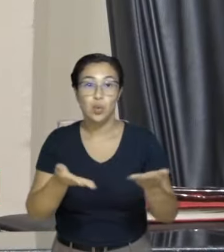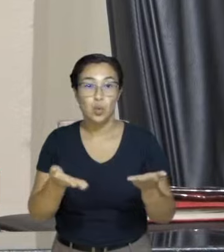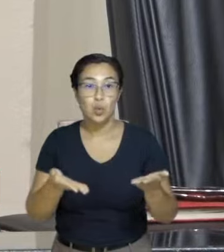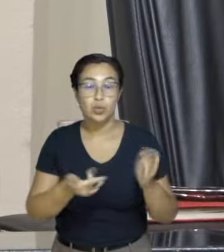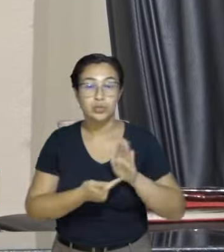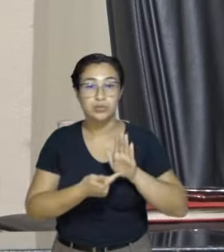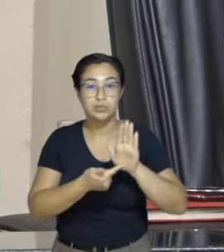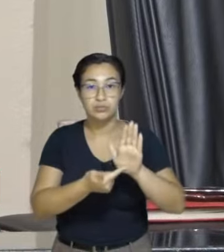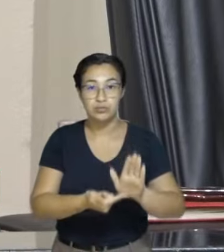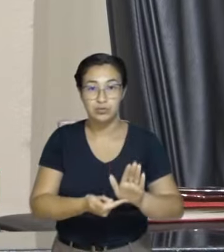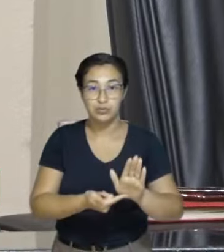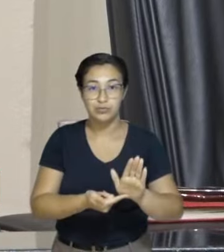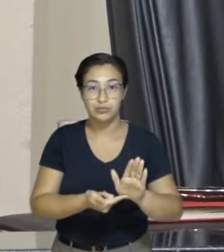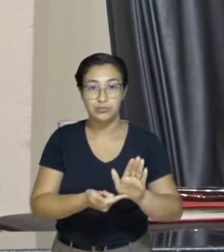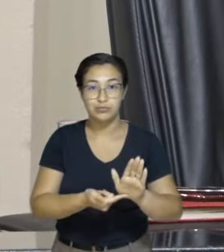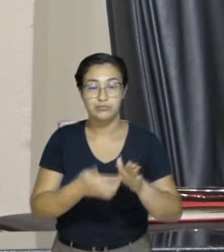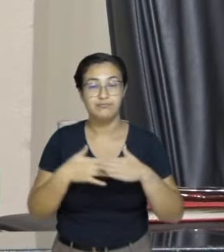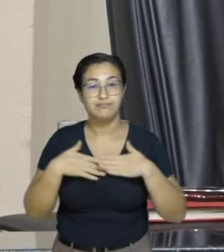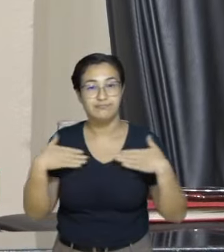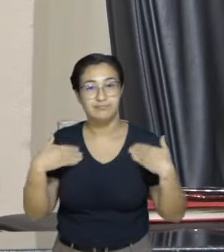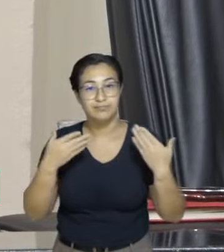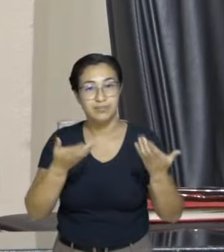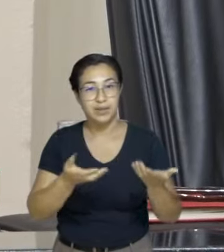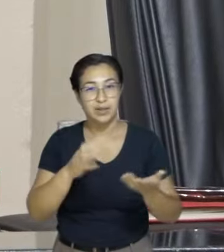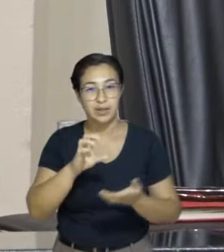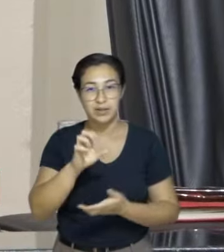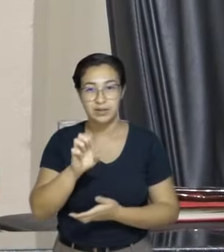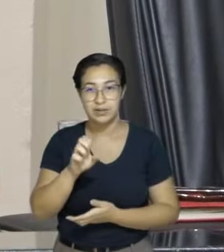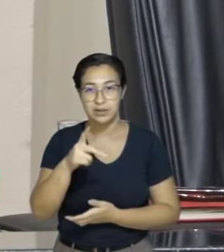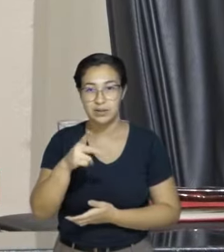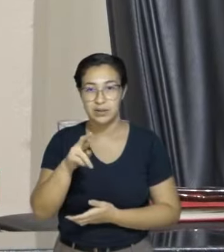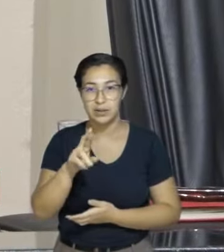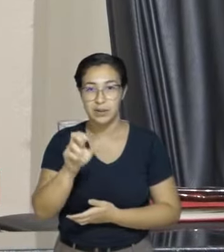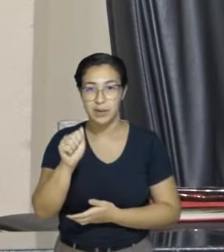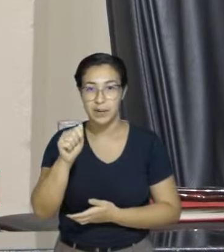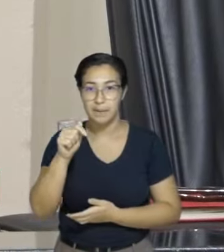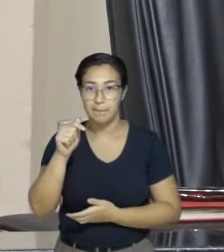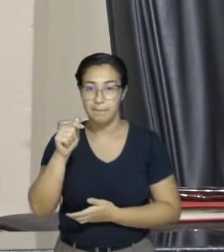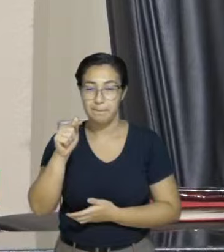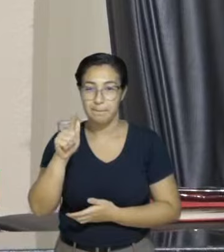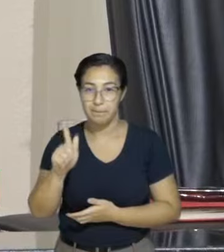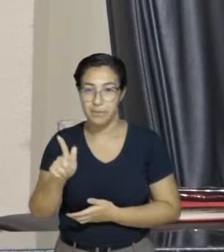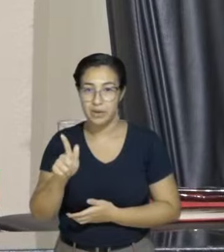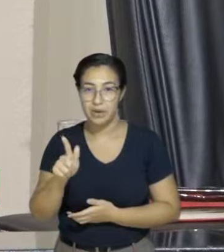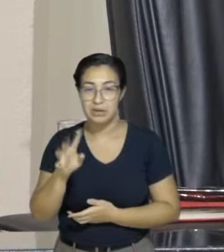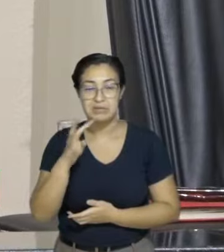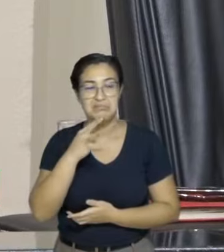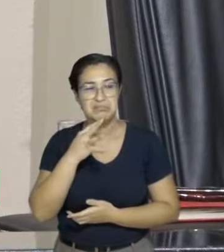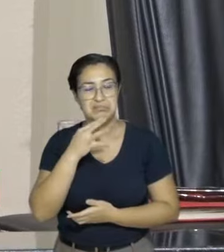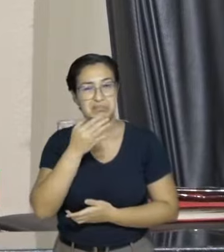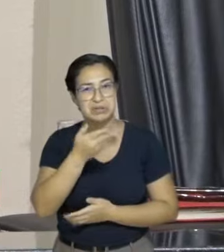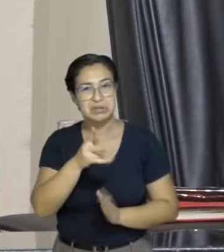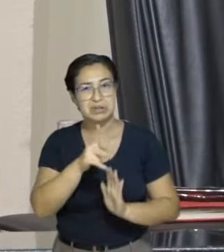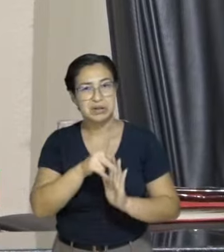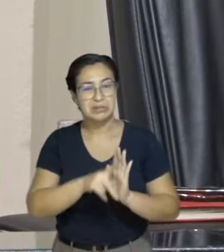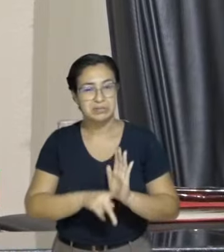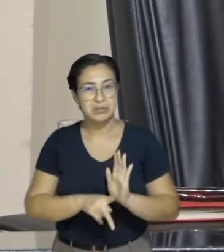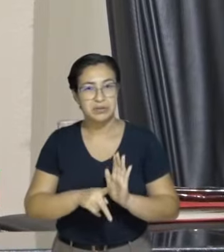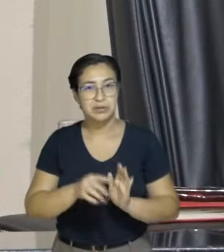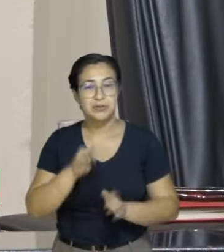uma homenagem ao CEPRAG de Praia Grande, um trabalho que eu tive o privilégio de conhecer na pessoa do Patrick, o